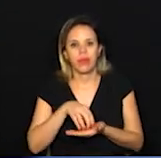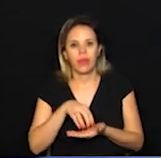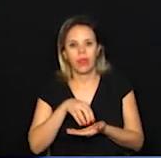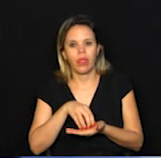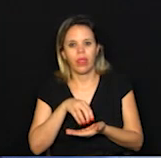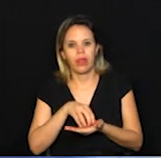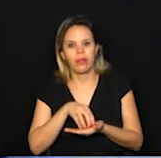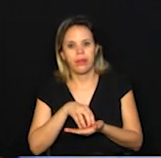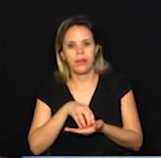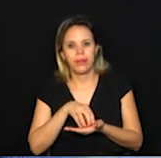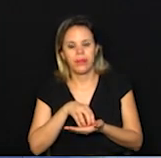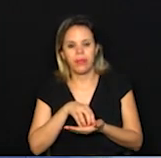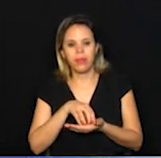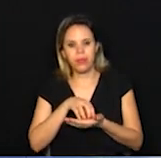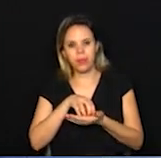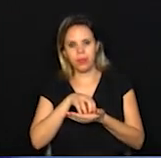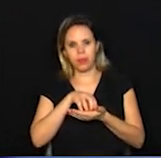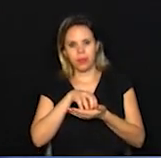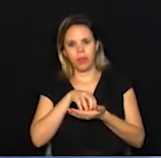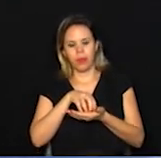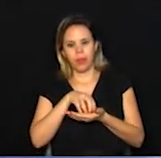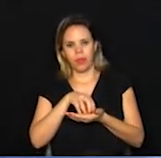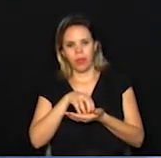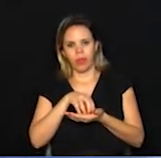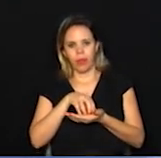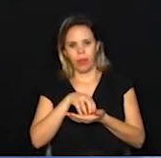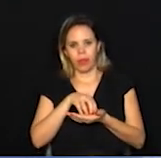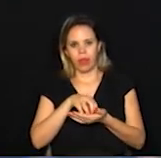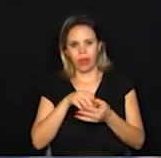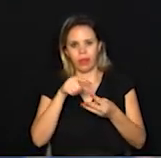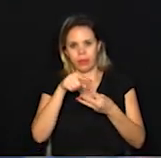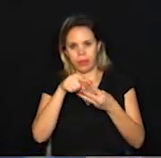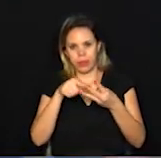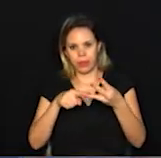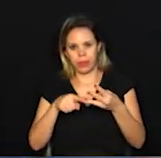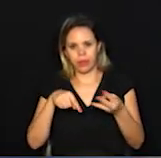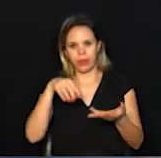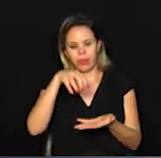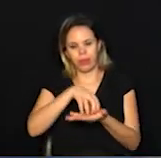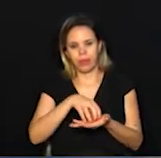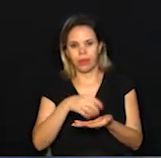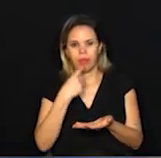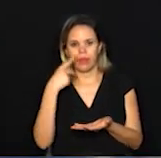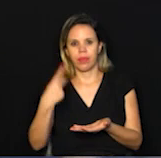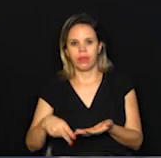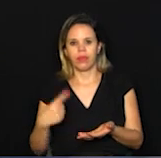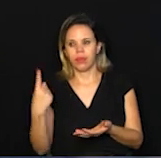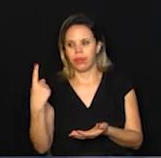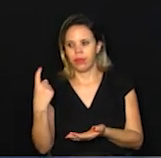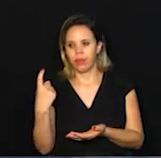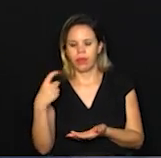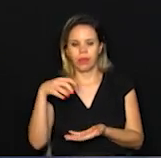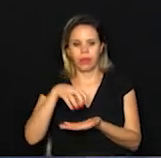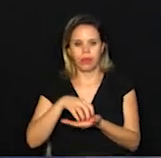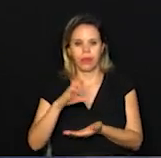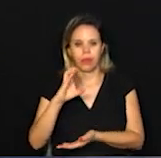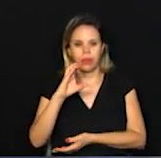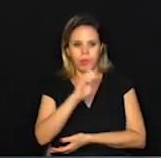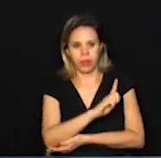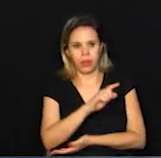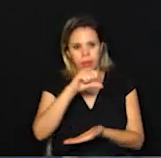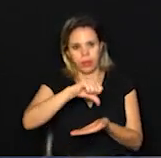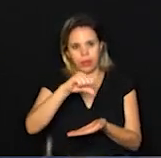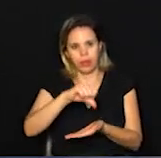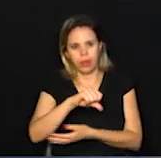posto, na realidade ele vai montar 3 postos em Campinas e um vai ser no Campo Grande.